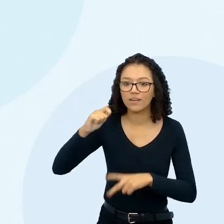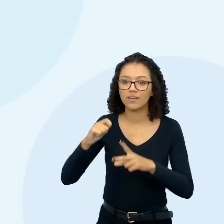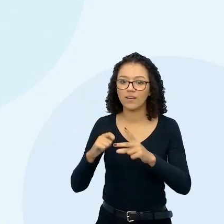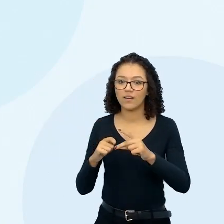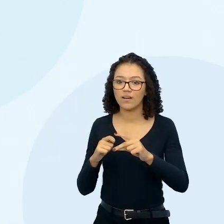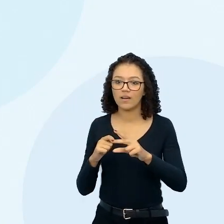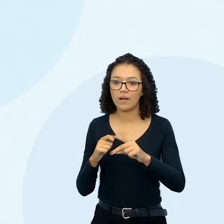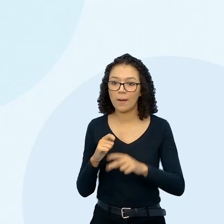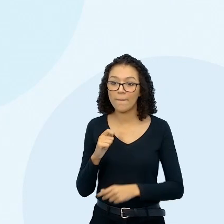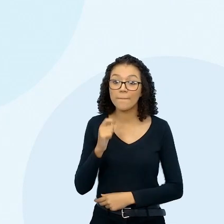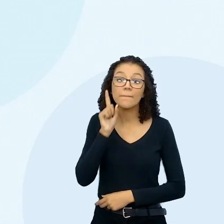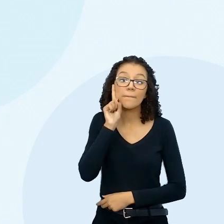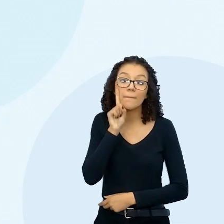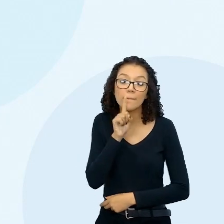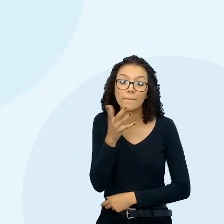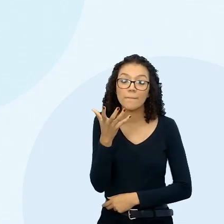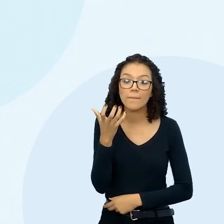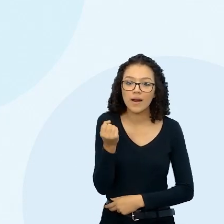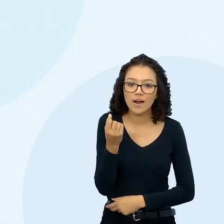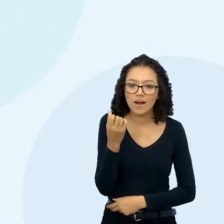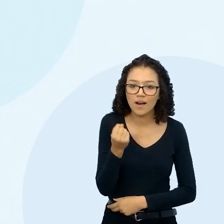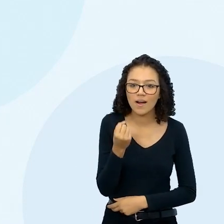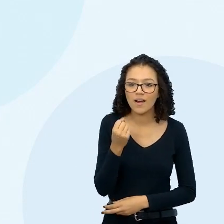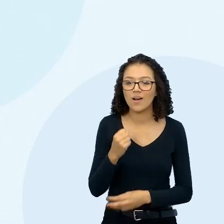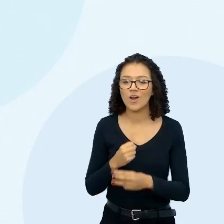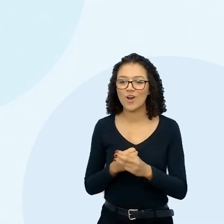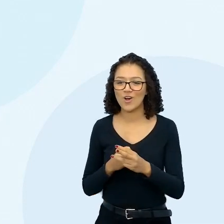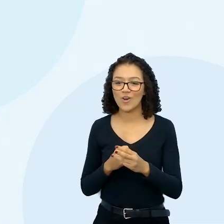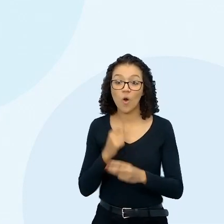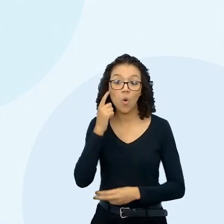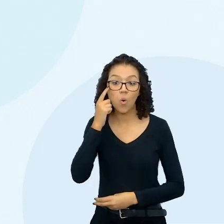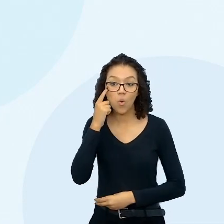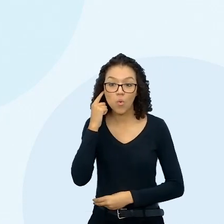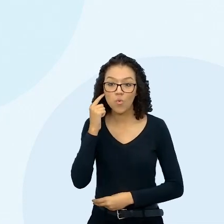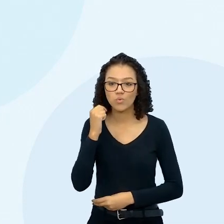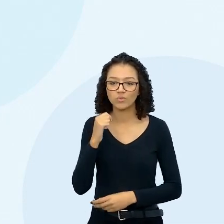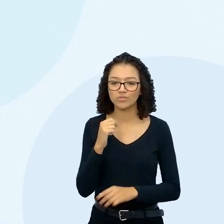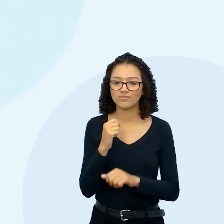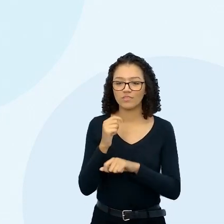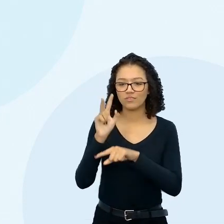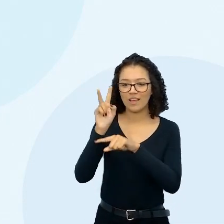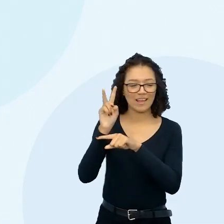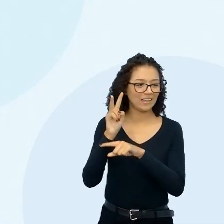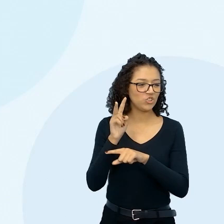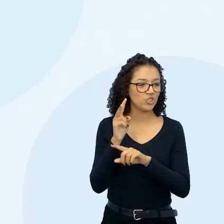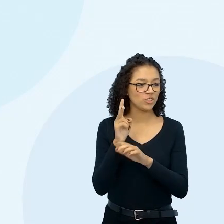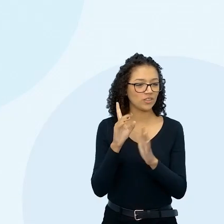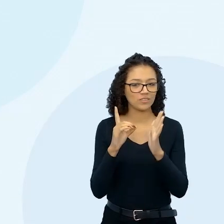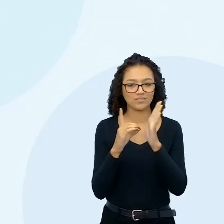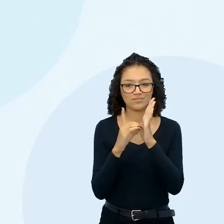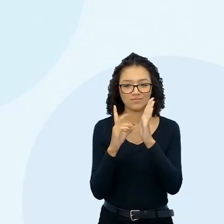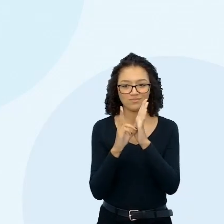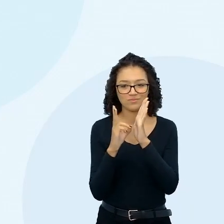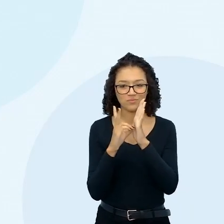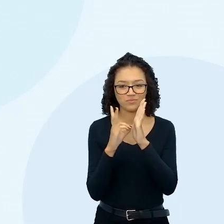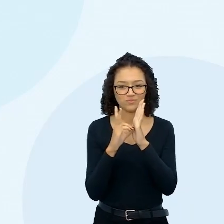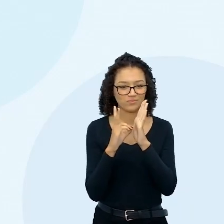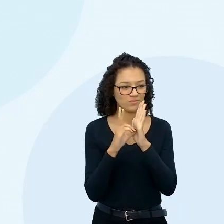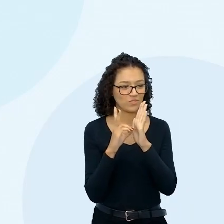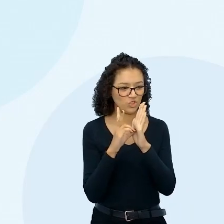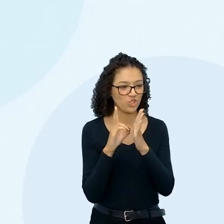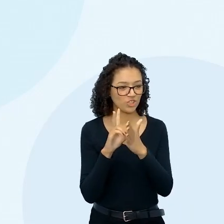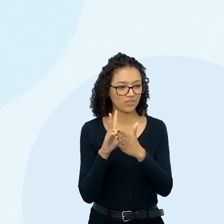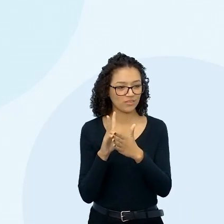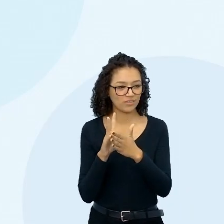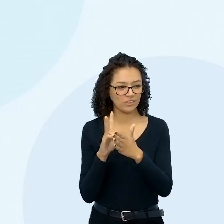daqueles que são mais vulneráveis historicamente dentro do país. Passa o próximo, por favor. E aí, só para